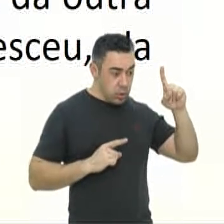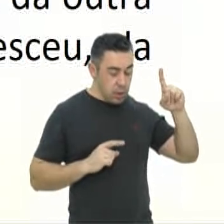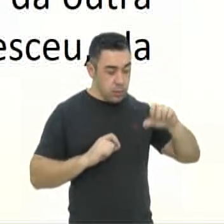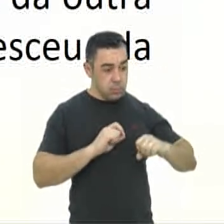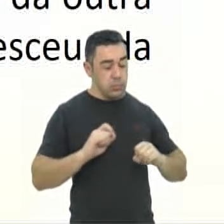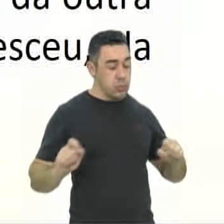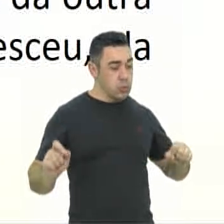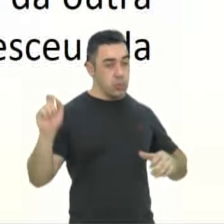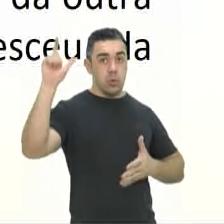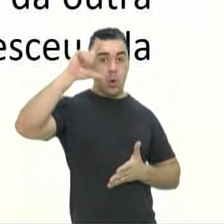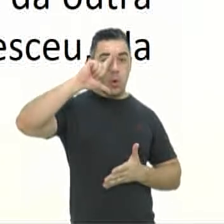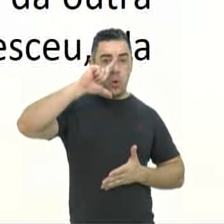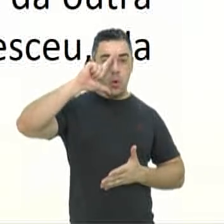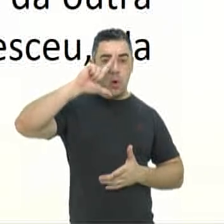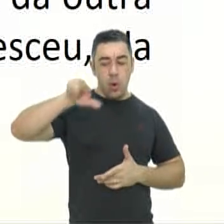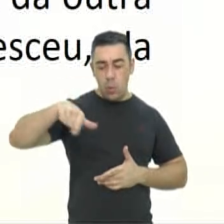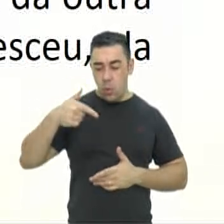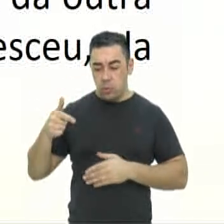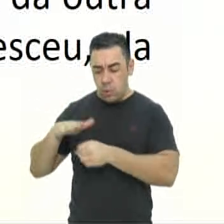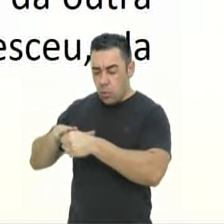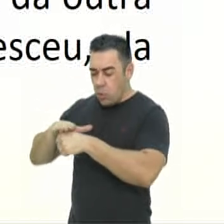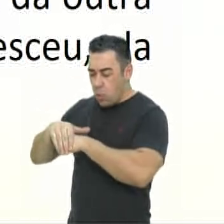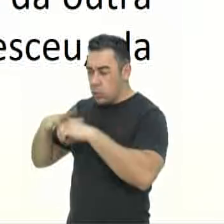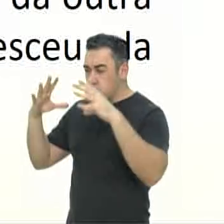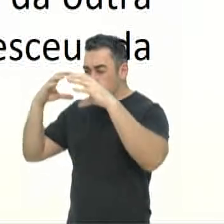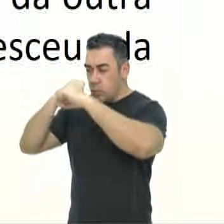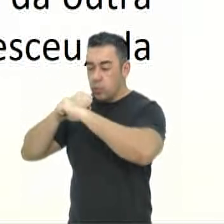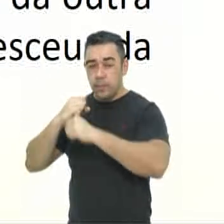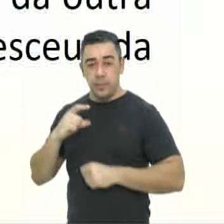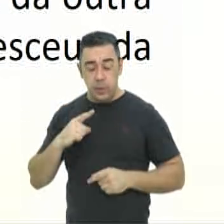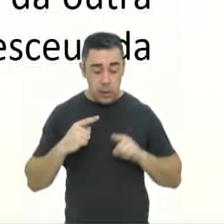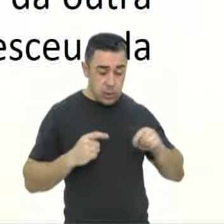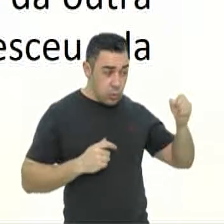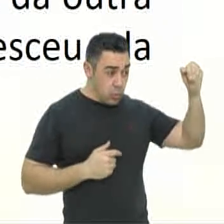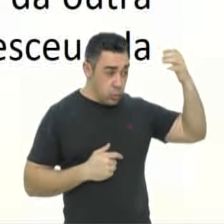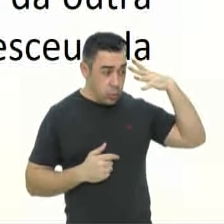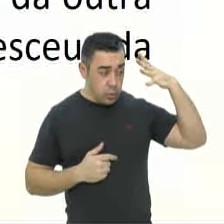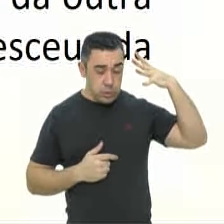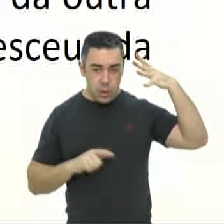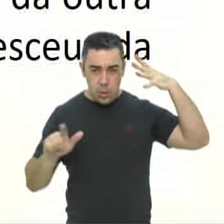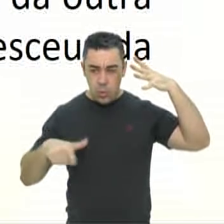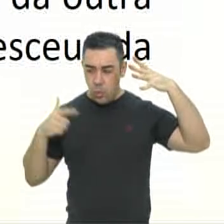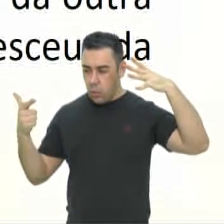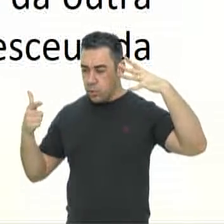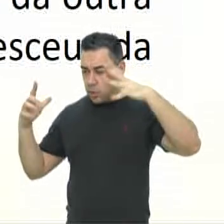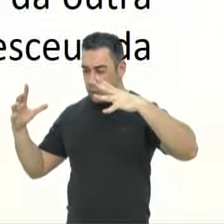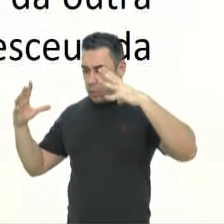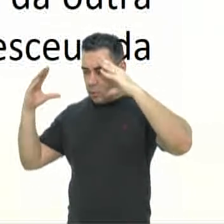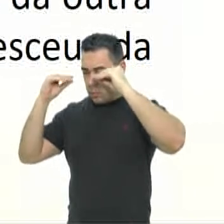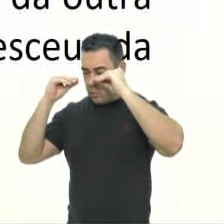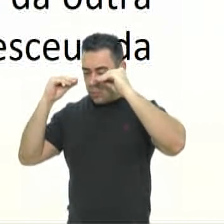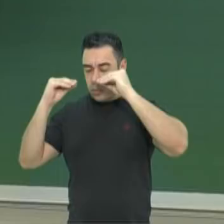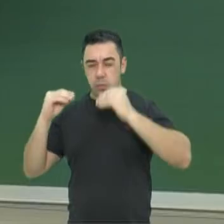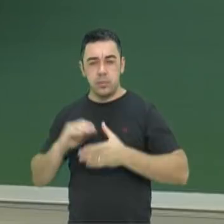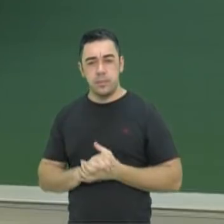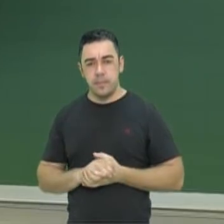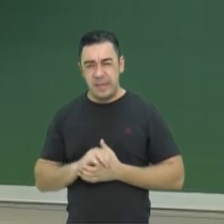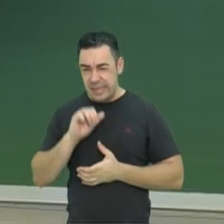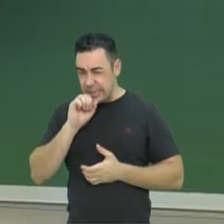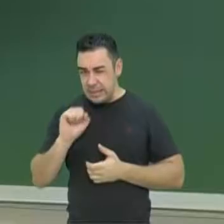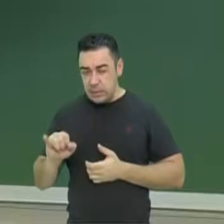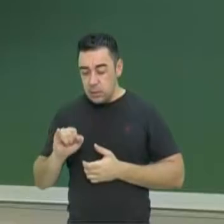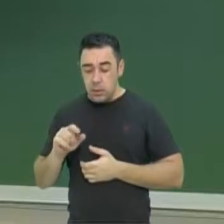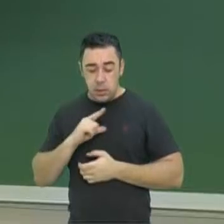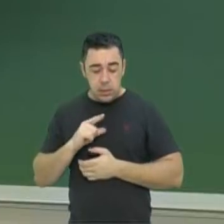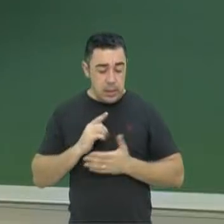outra há de estar noite. Se de uma parte dizem luz, da outra hão de dizer sombra. Se de uma